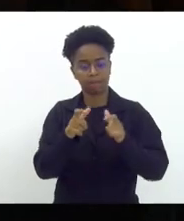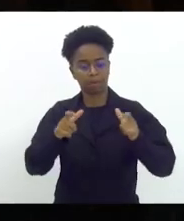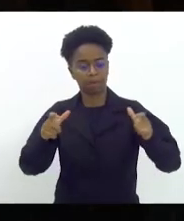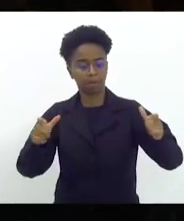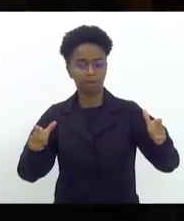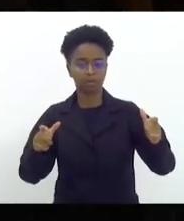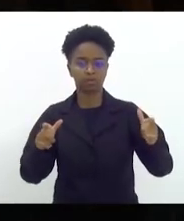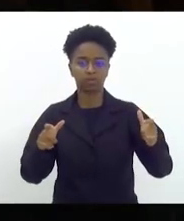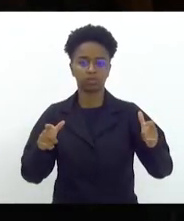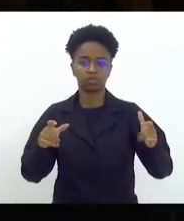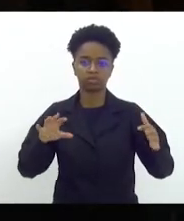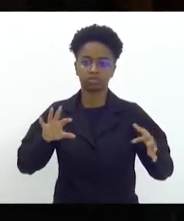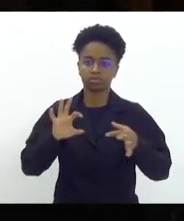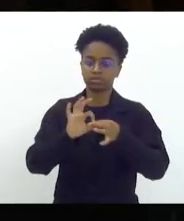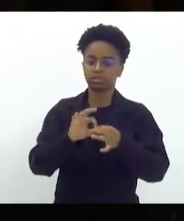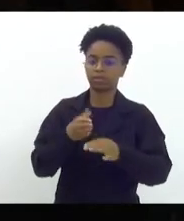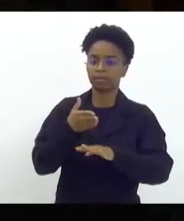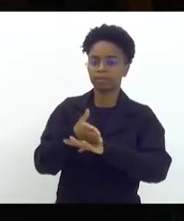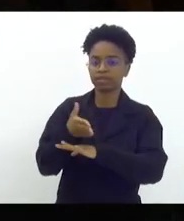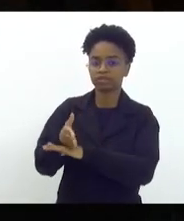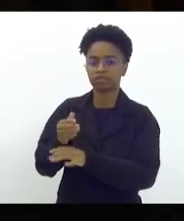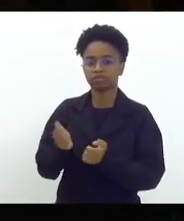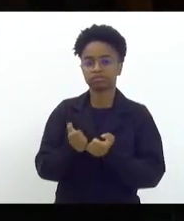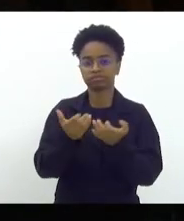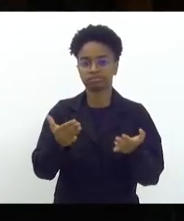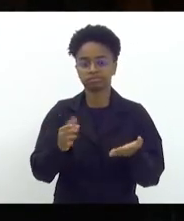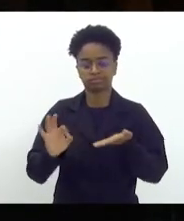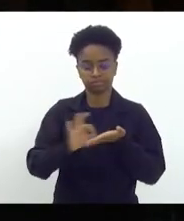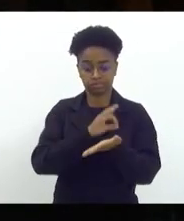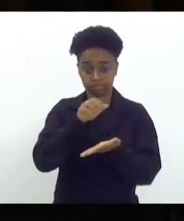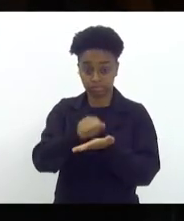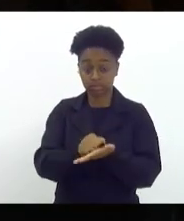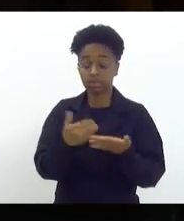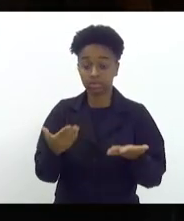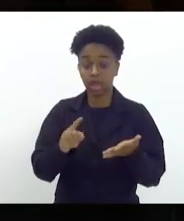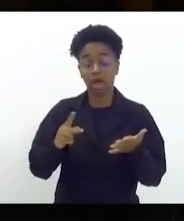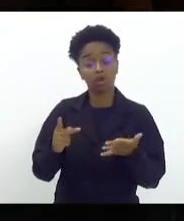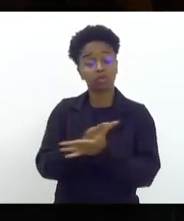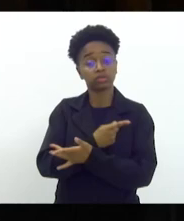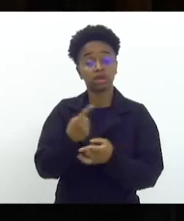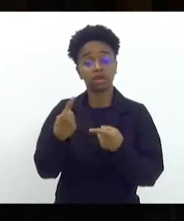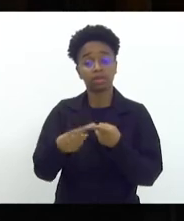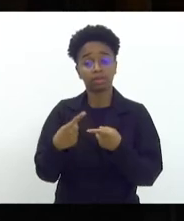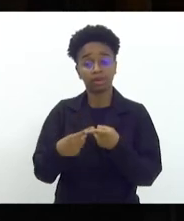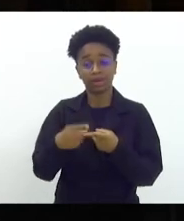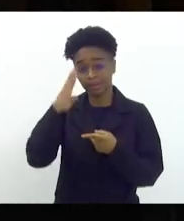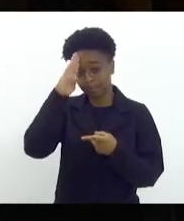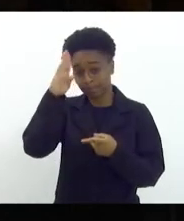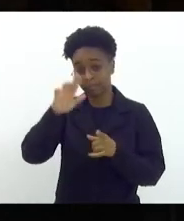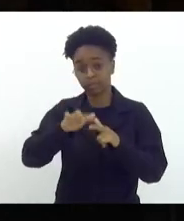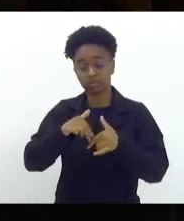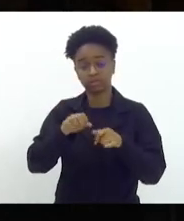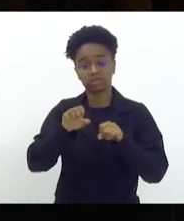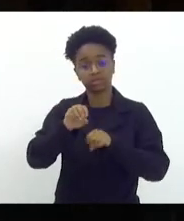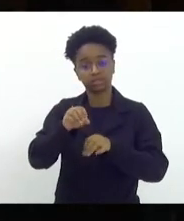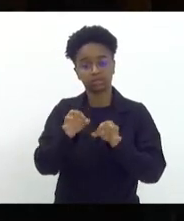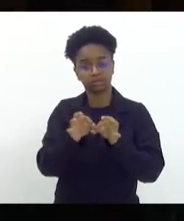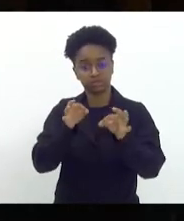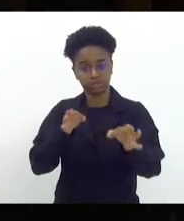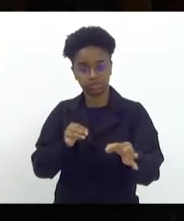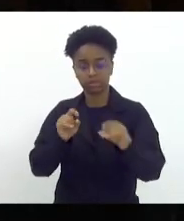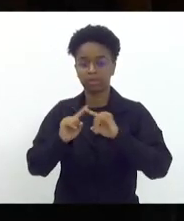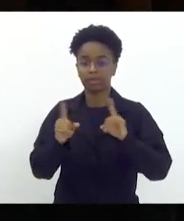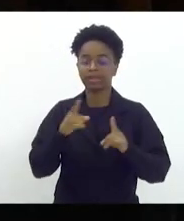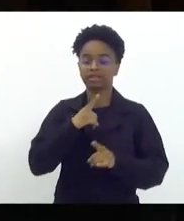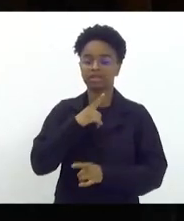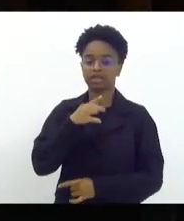tremendamente a sua participação na oferta de matrículas isso se deu especialmente através da educação a distância a gente tem um